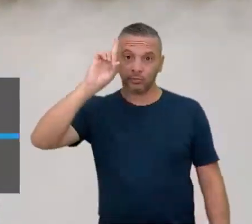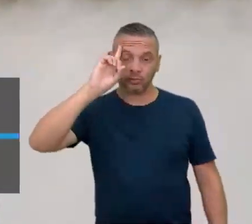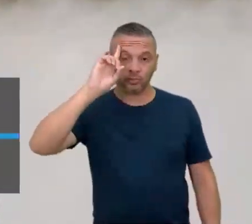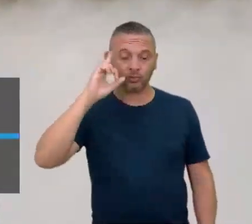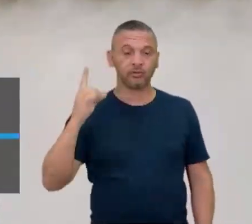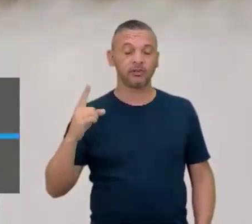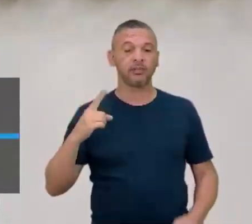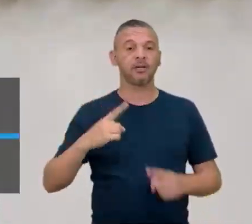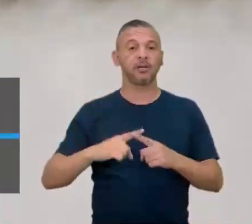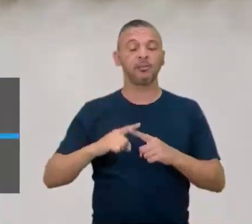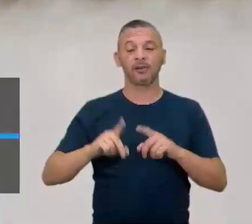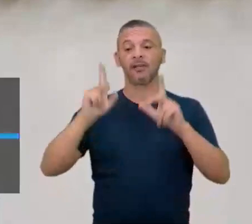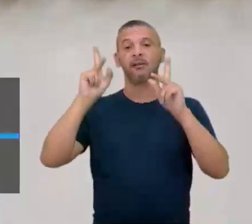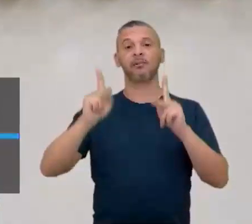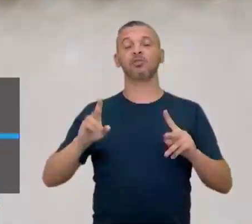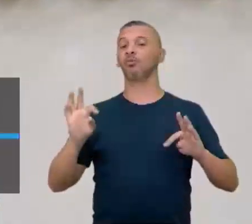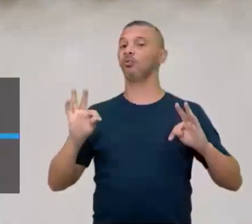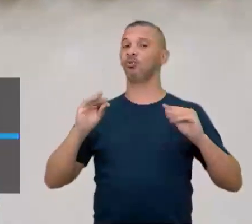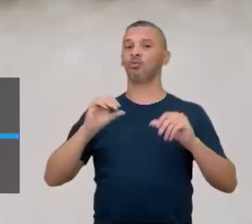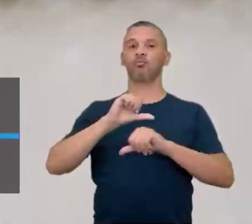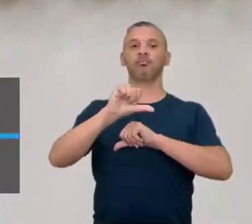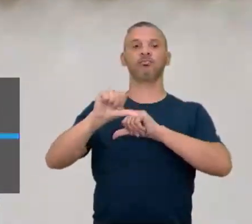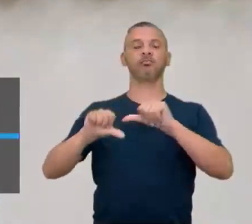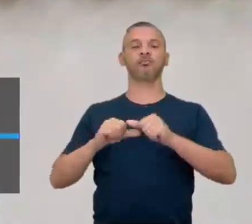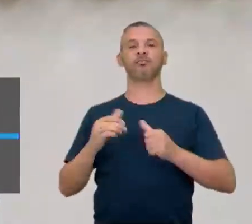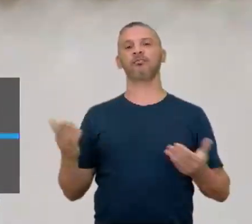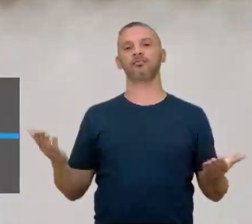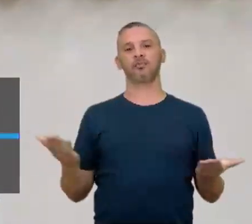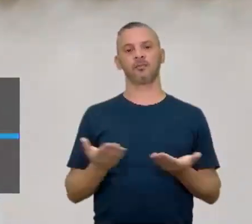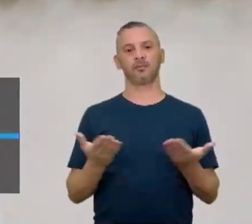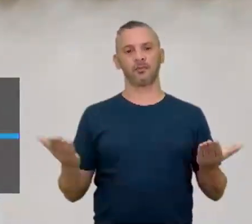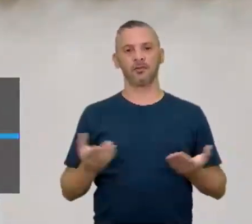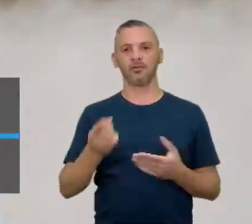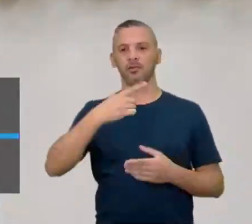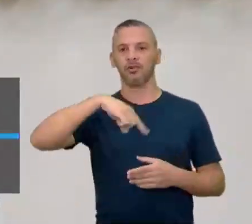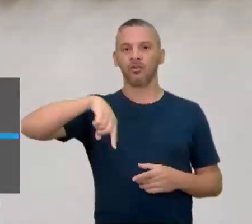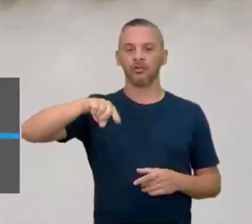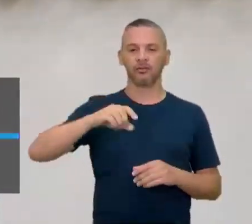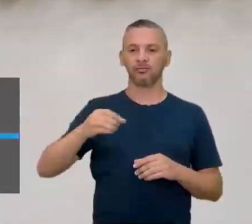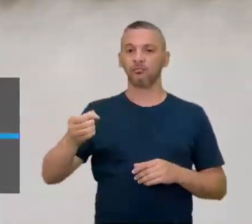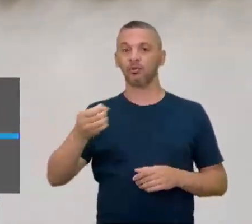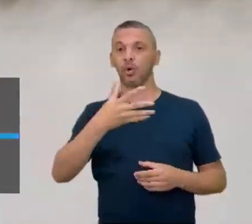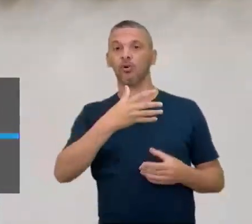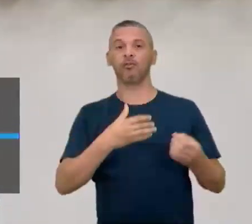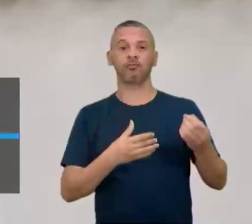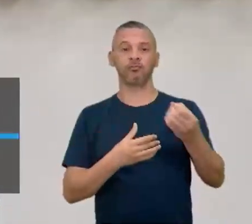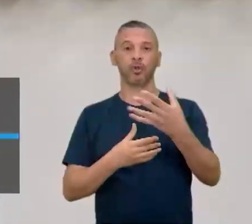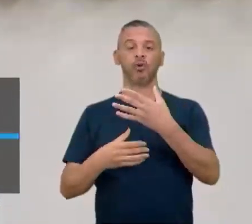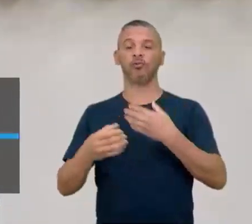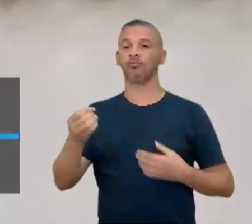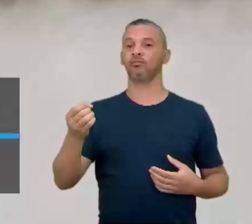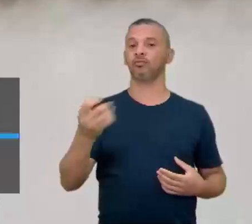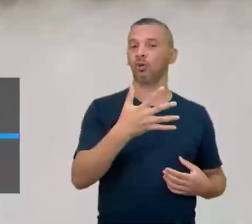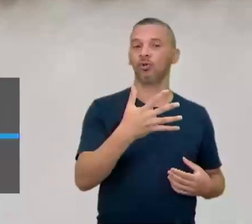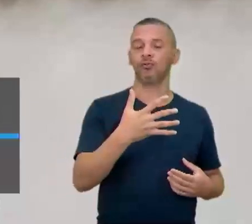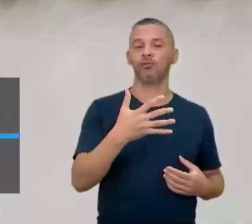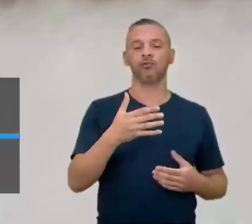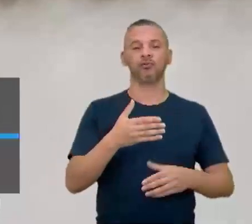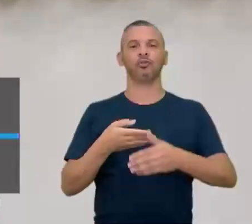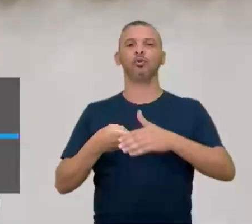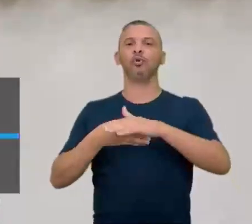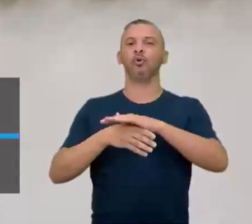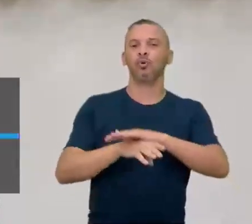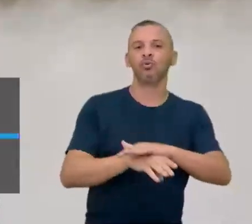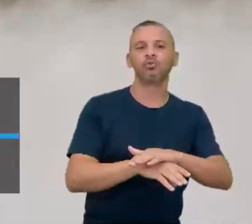né, então, estão sempre em transformação, nós estamos sempre criando coisas novas, desenvolvendo nossos hábitos,